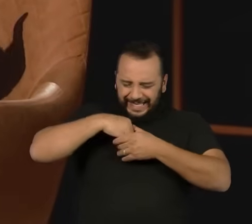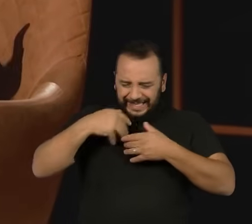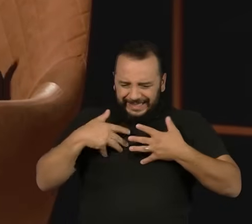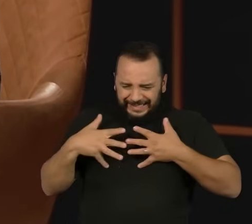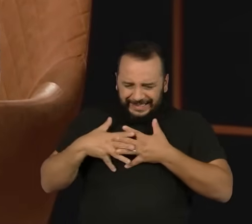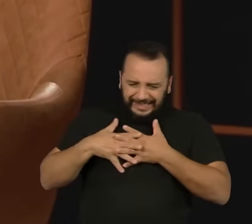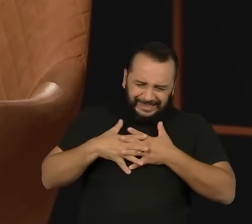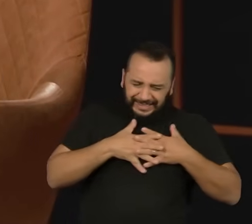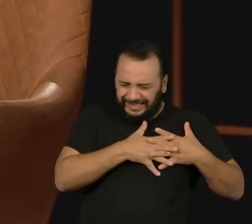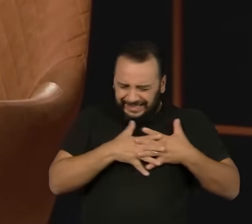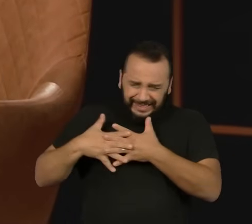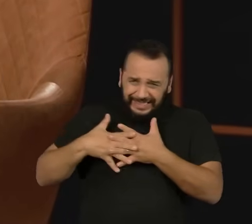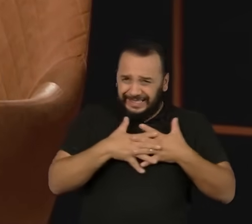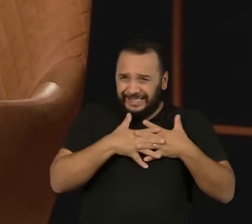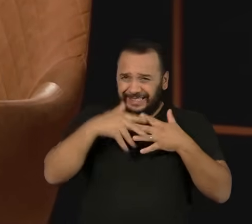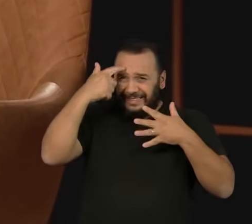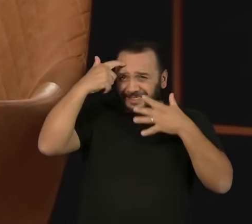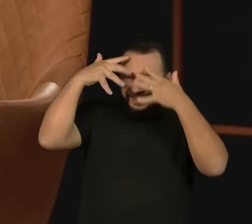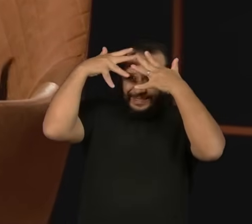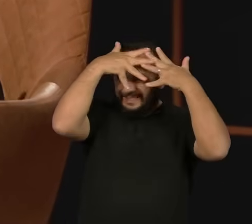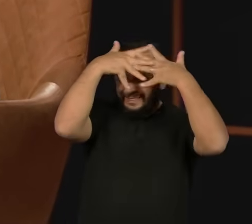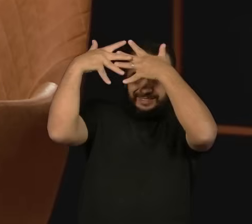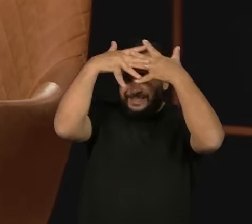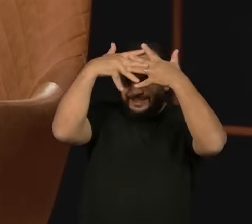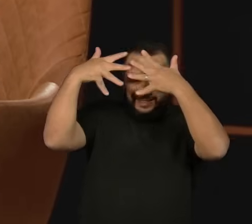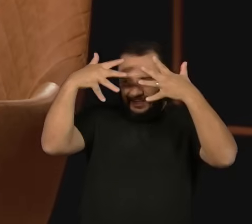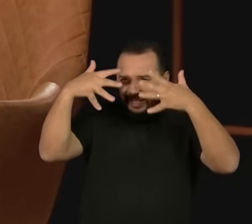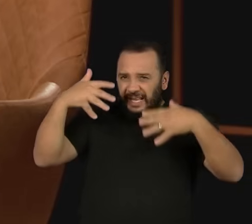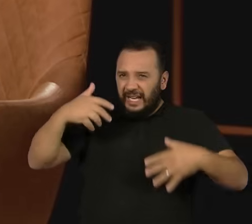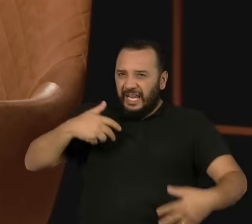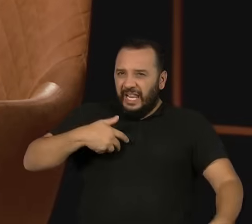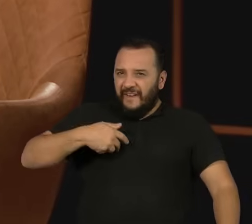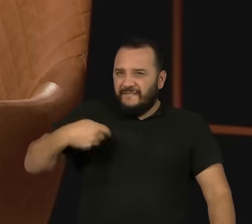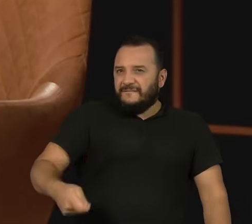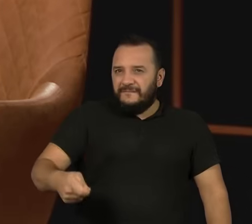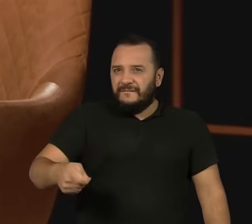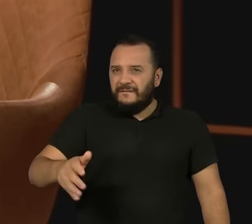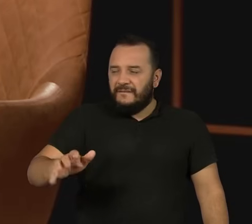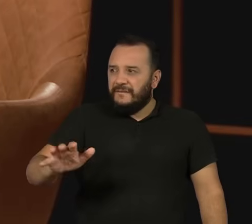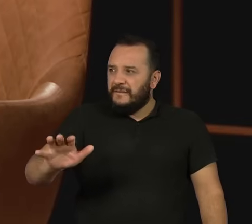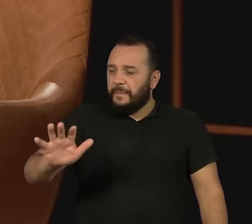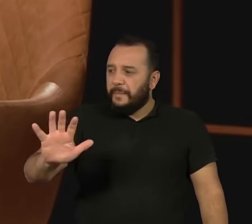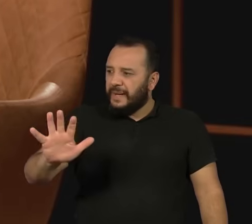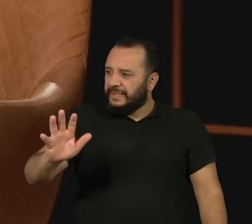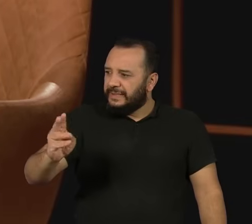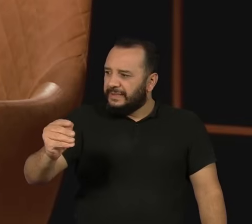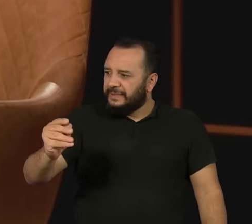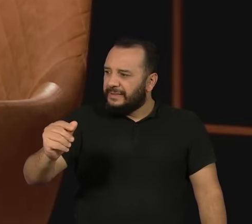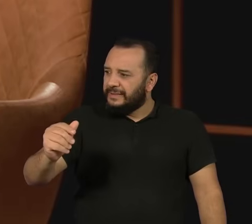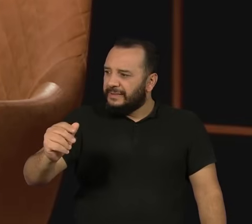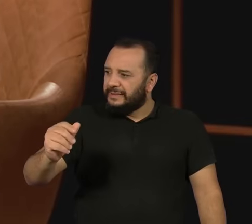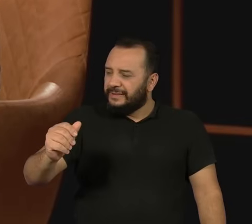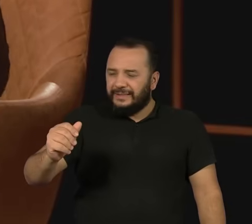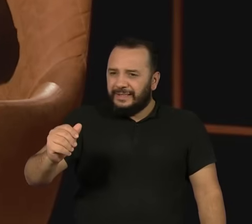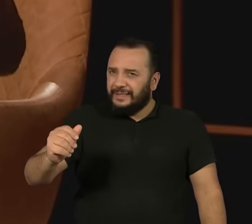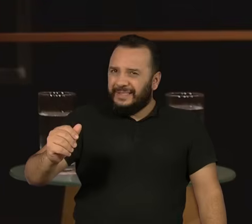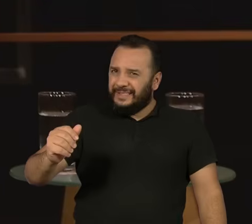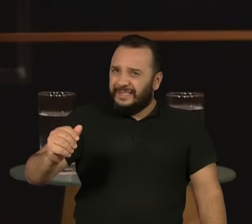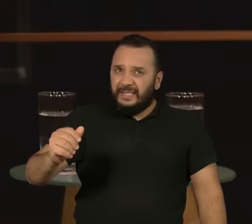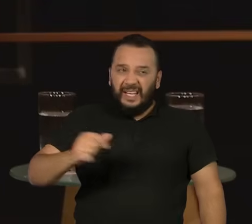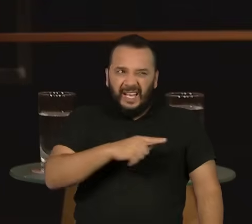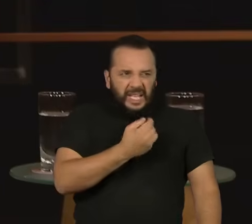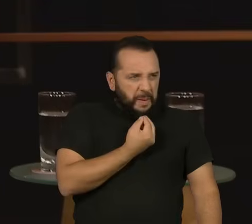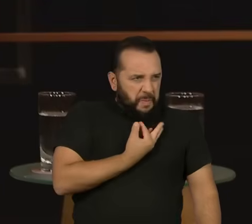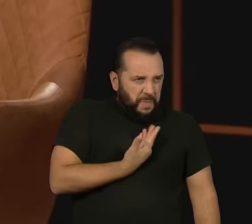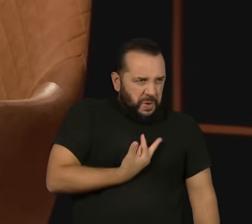uma personagem, ela é ácida, mas ela é uma coisa. Só que e ao mesmo amargurada.